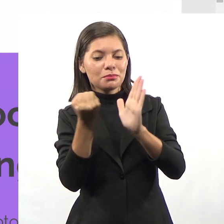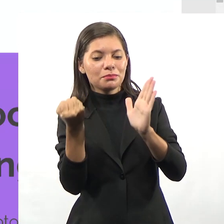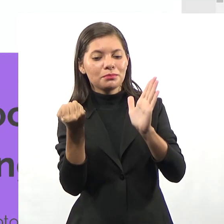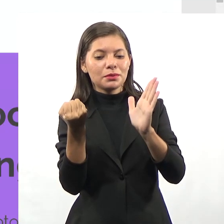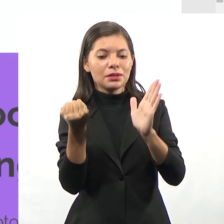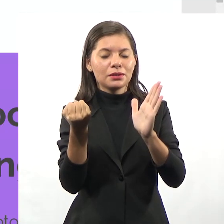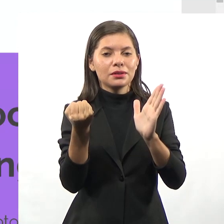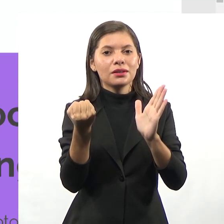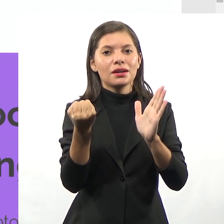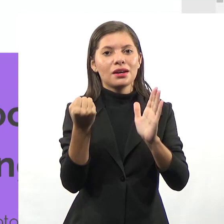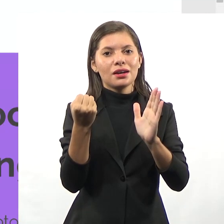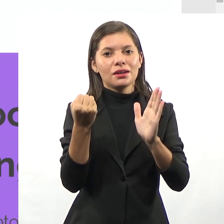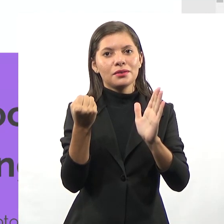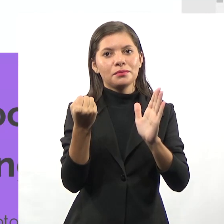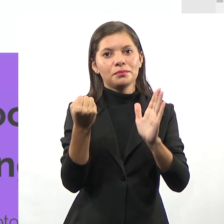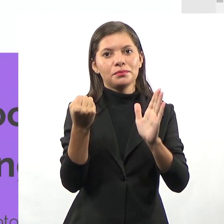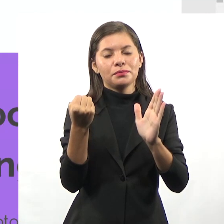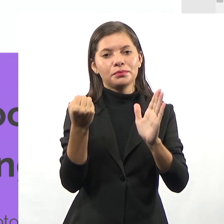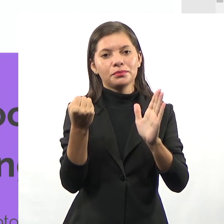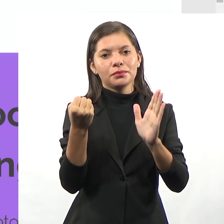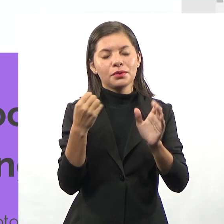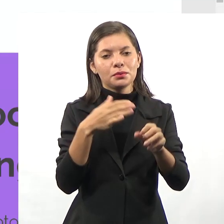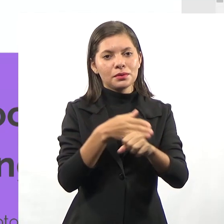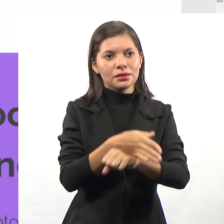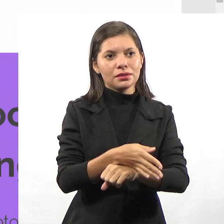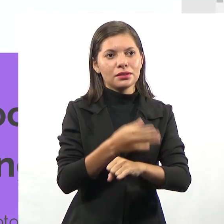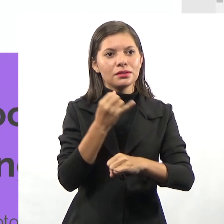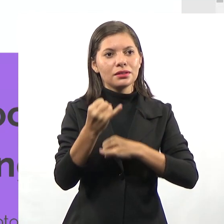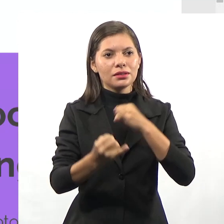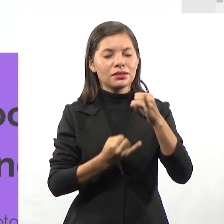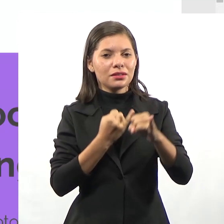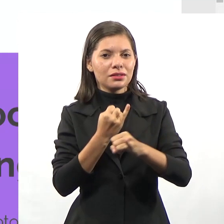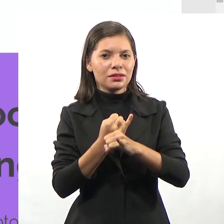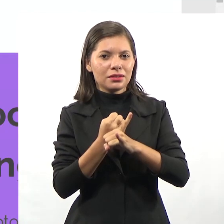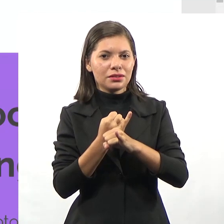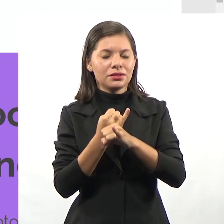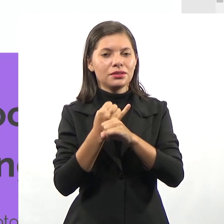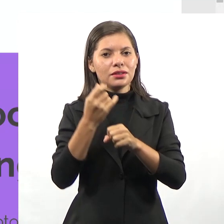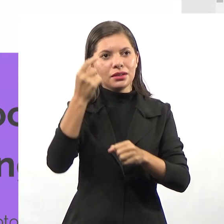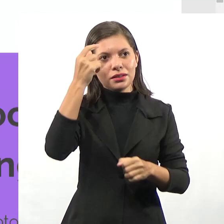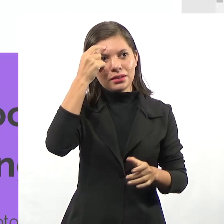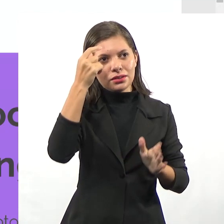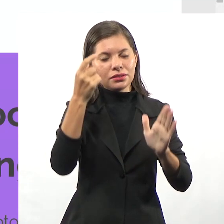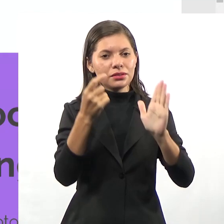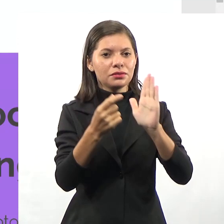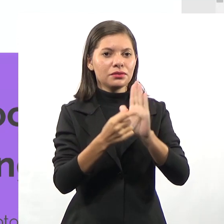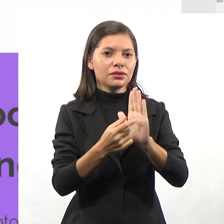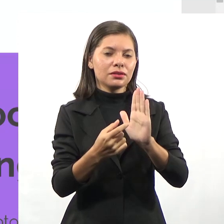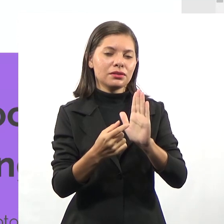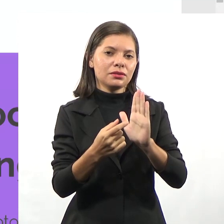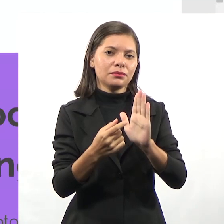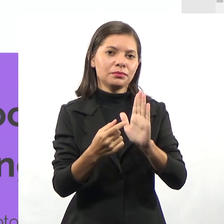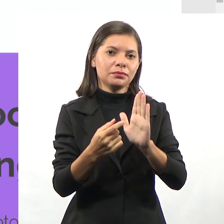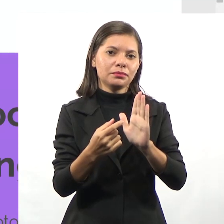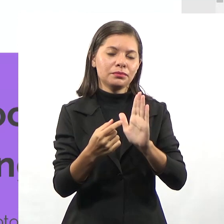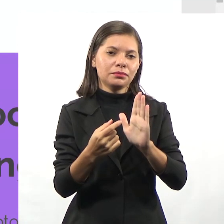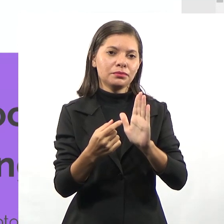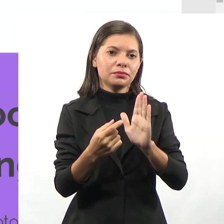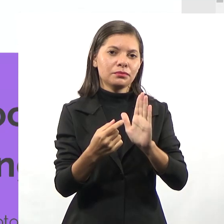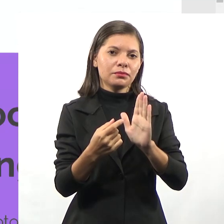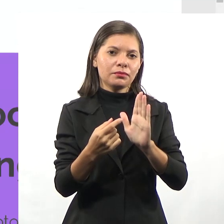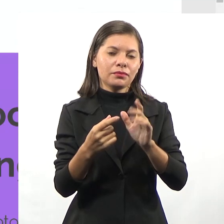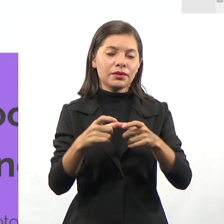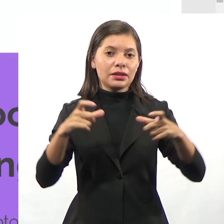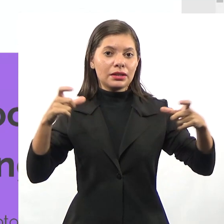deve marcar a nossa era com acesso à internet é a inteligência artificial, a personificação de conteúdo,